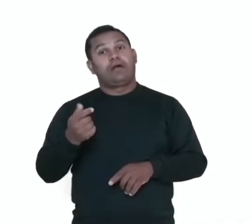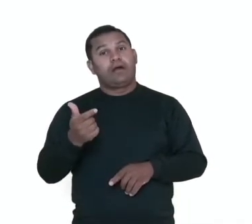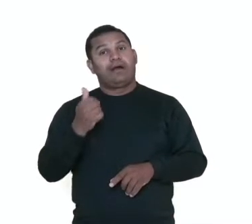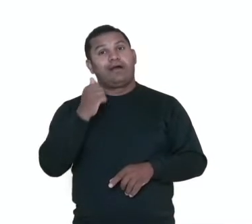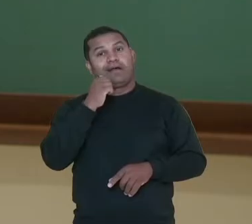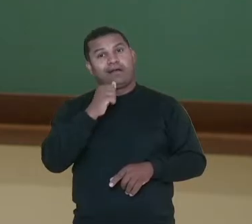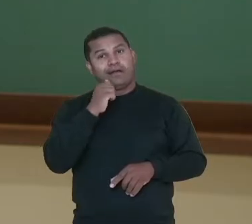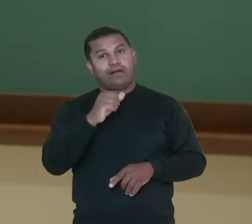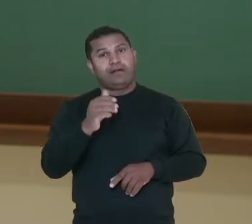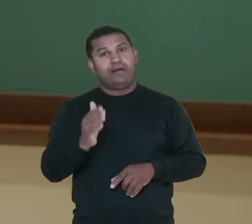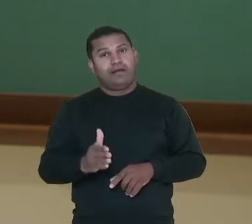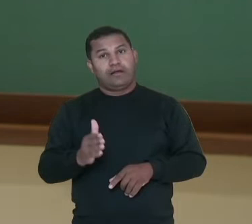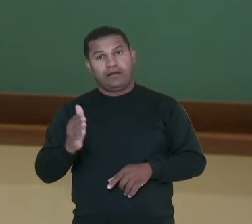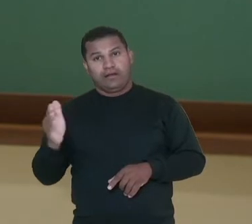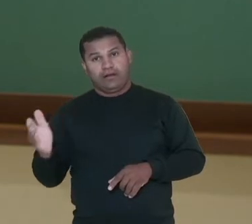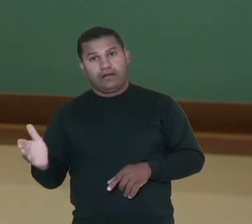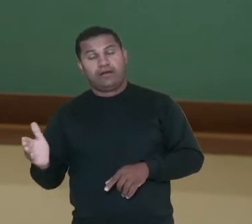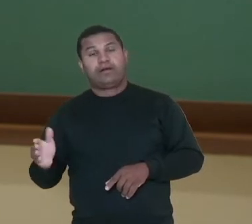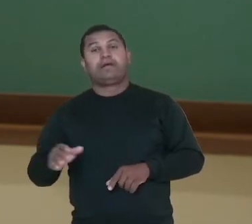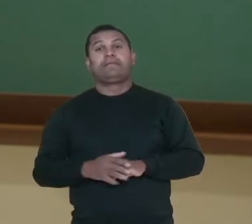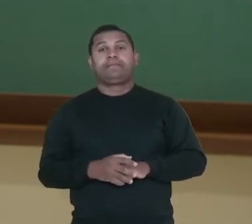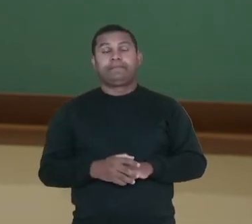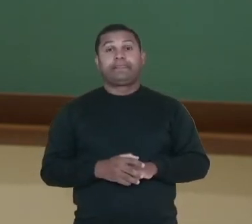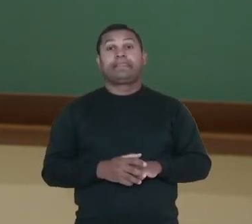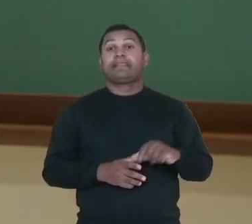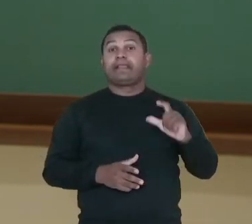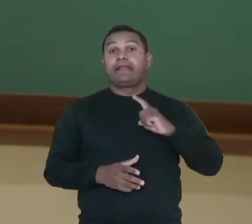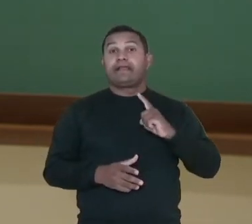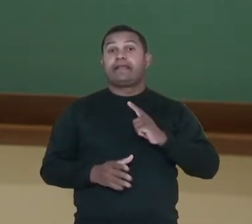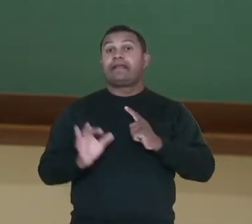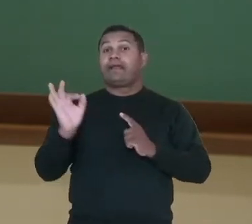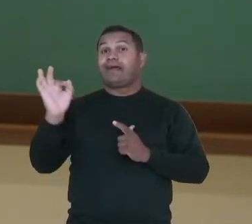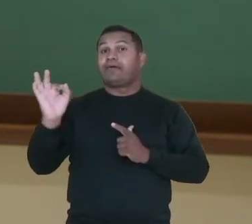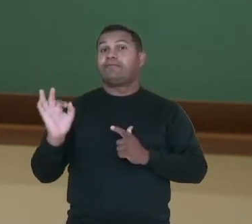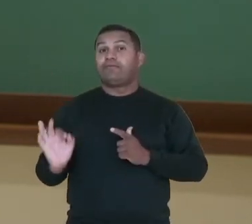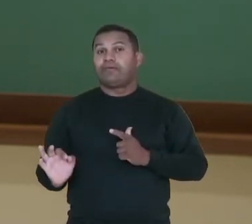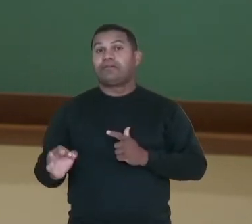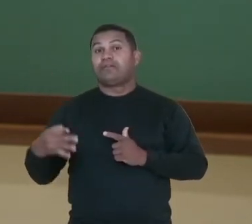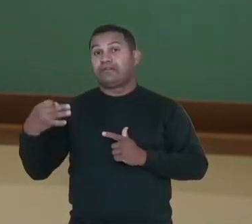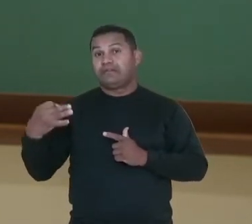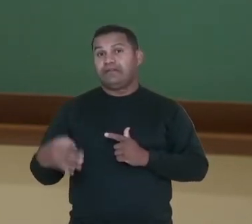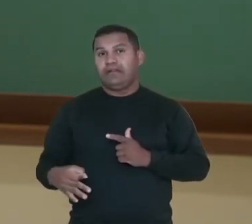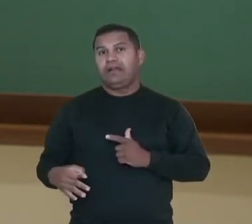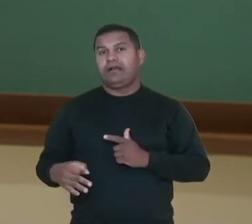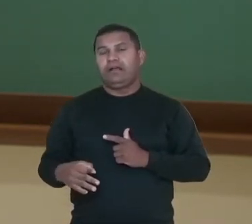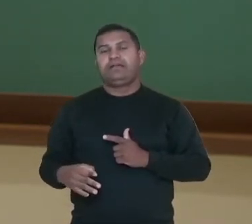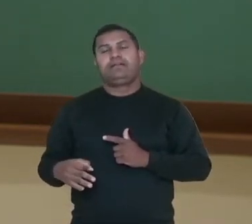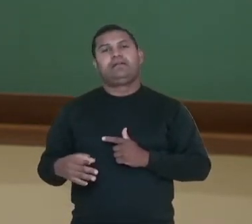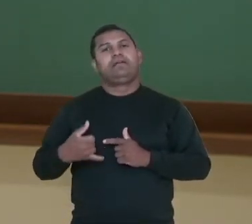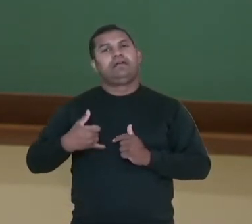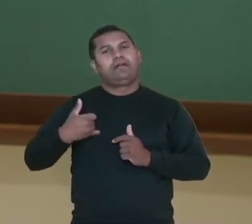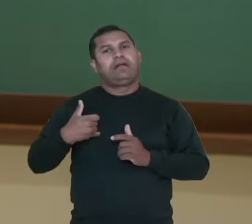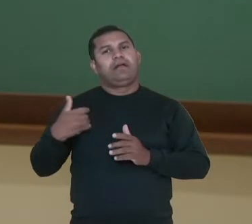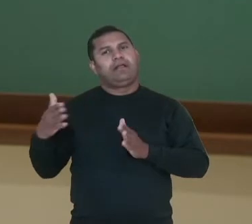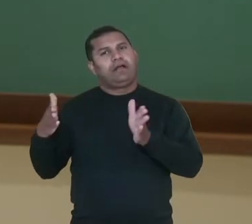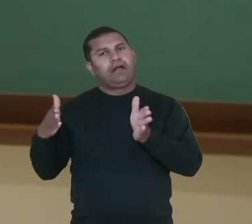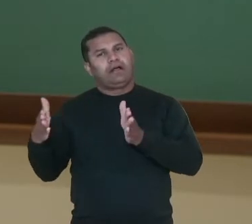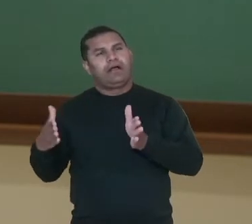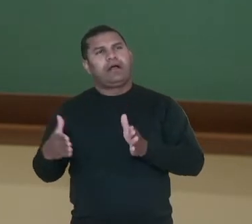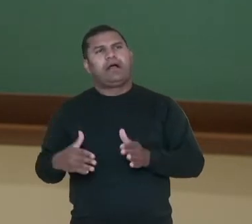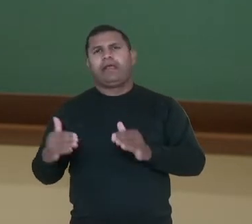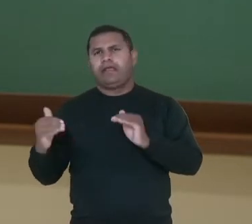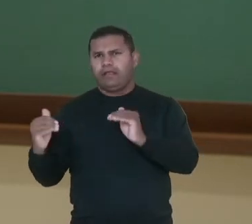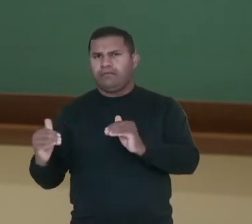Então, você repara aí, então, que ela mostra a proporção, a quantidade de pessoas que tem por faixa de idade. E assim por diante, quanto às outras